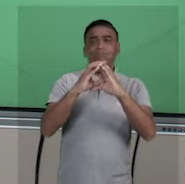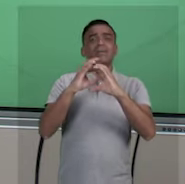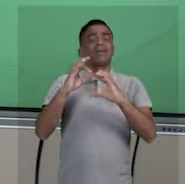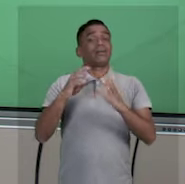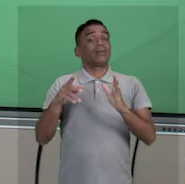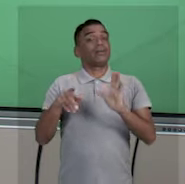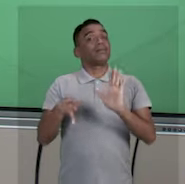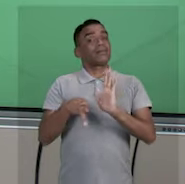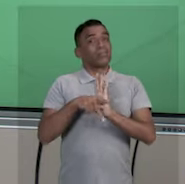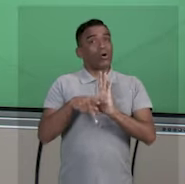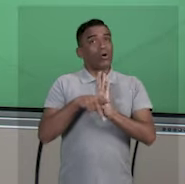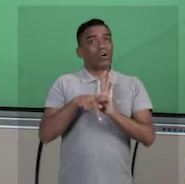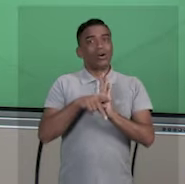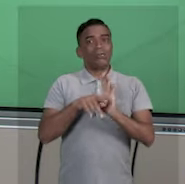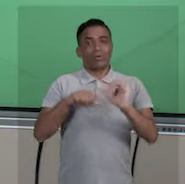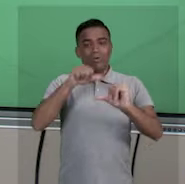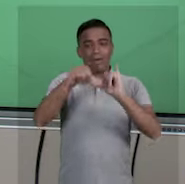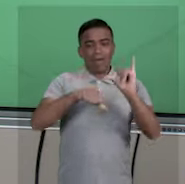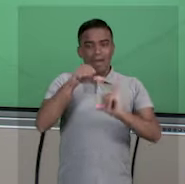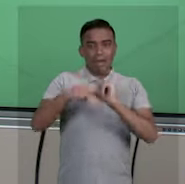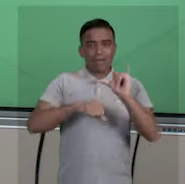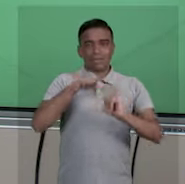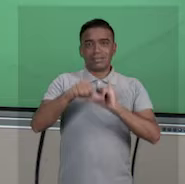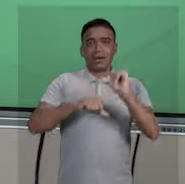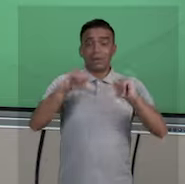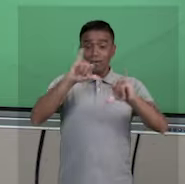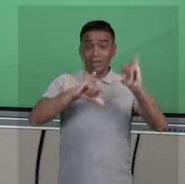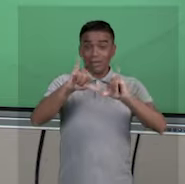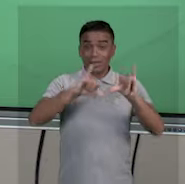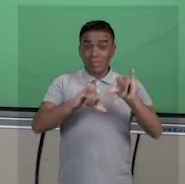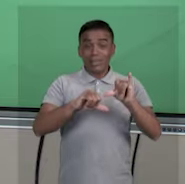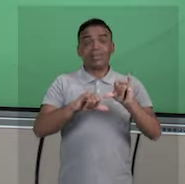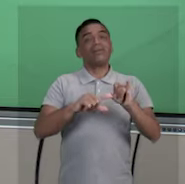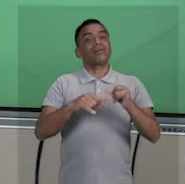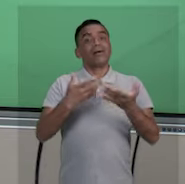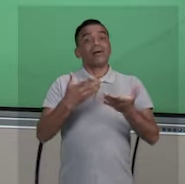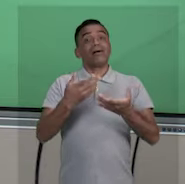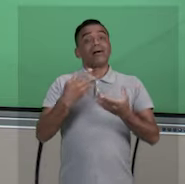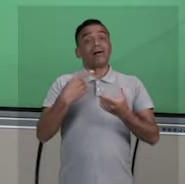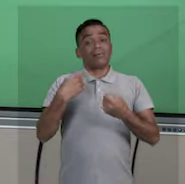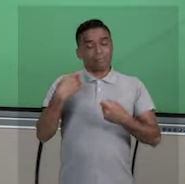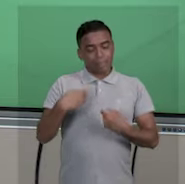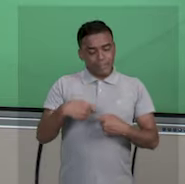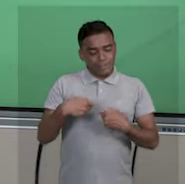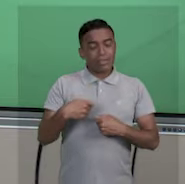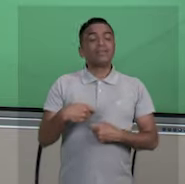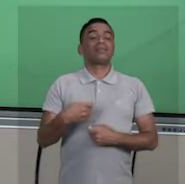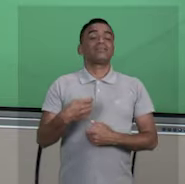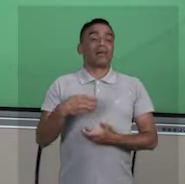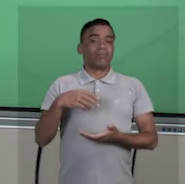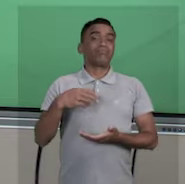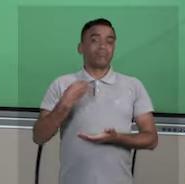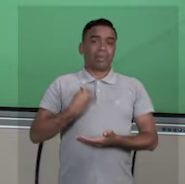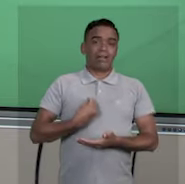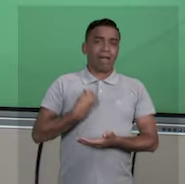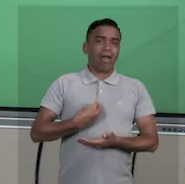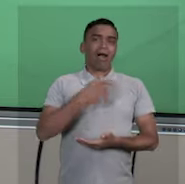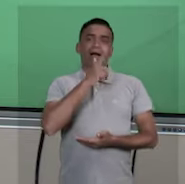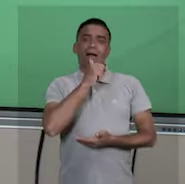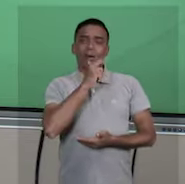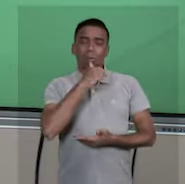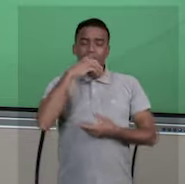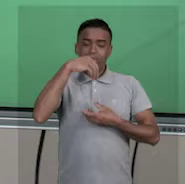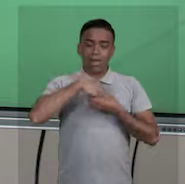os processos, as reações químicas ocorrem graças a essa água presente dentro das células. É extremamente importante, então,